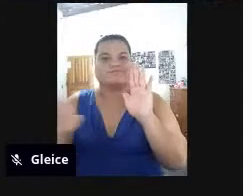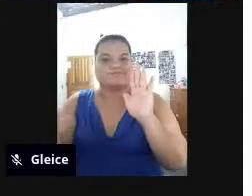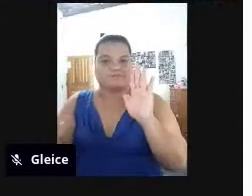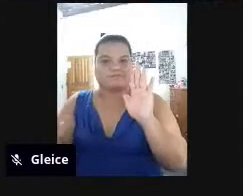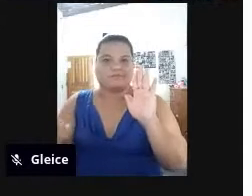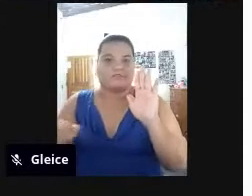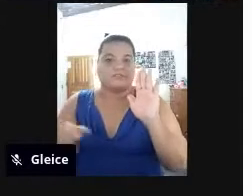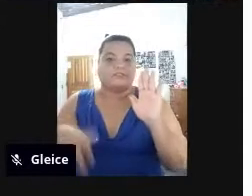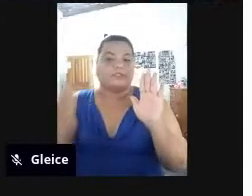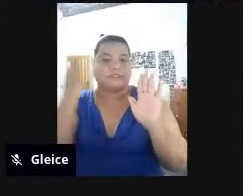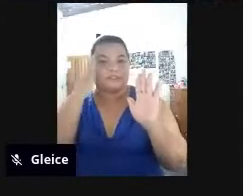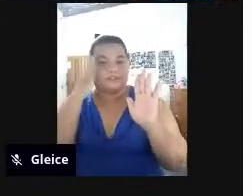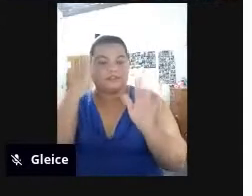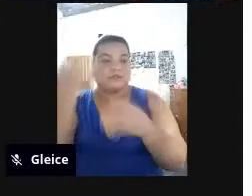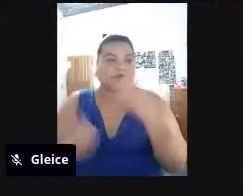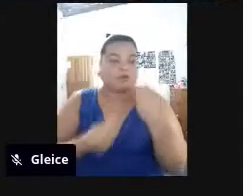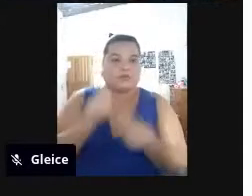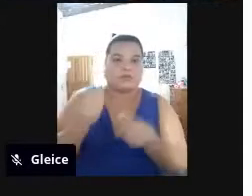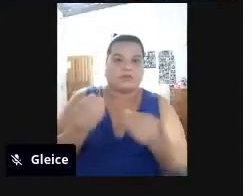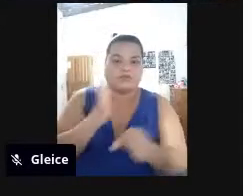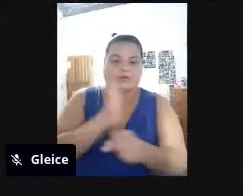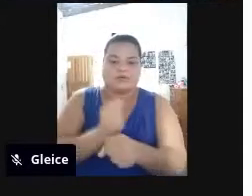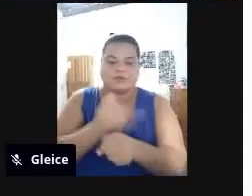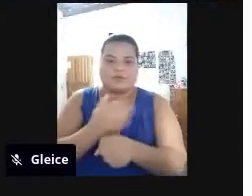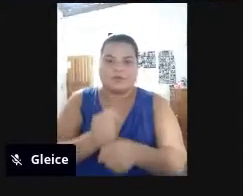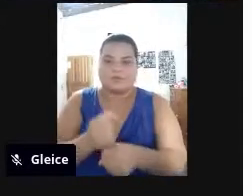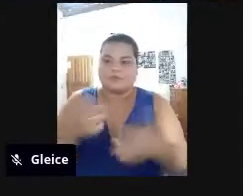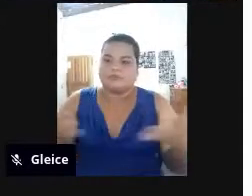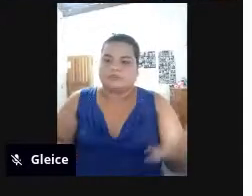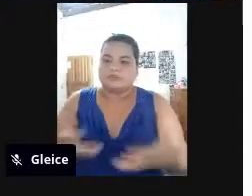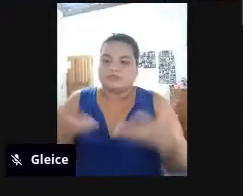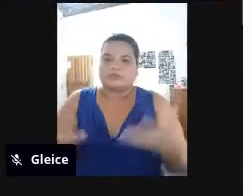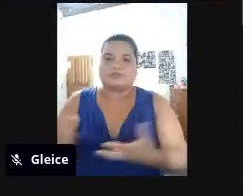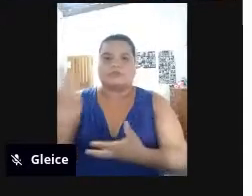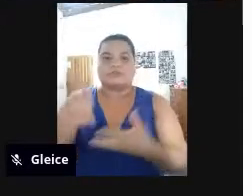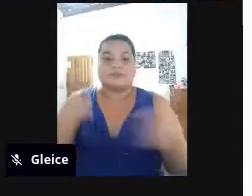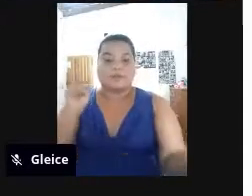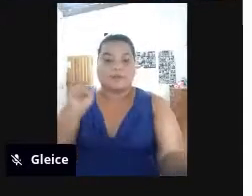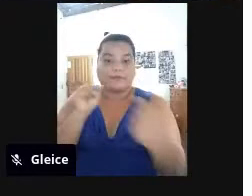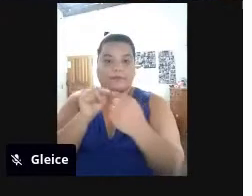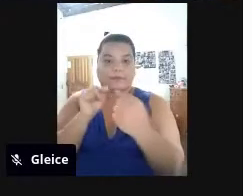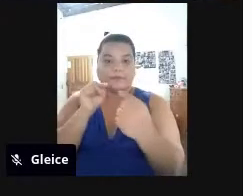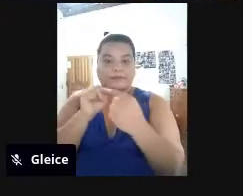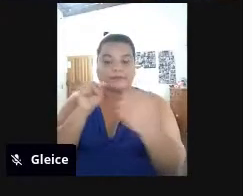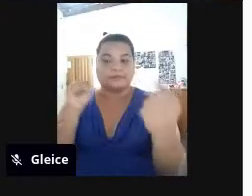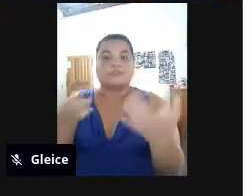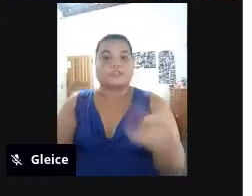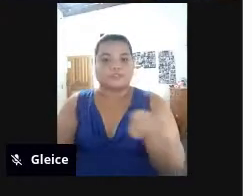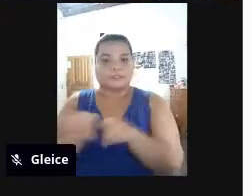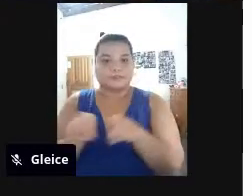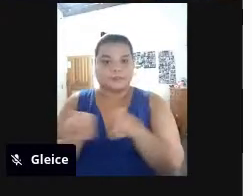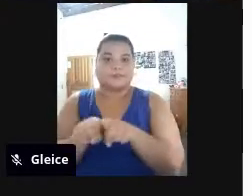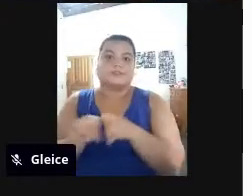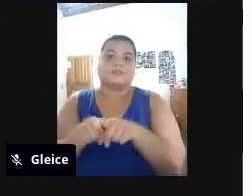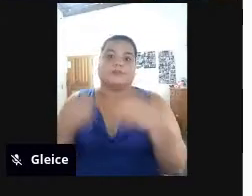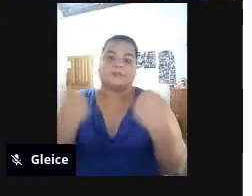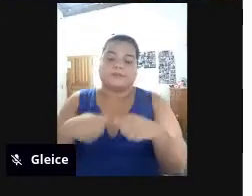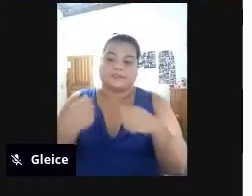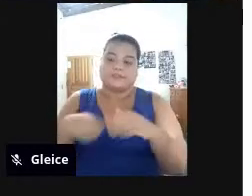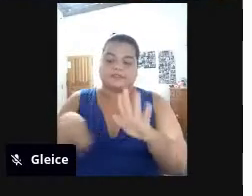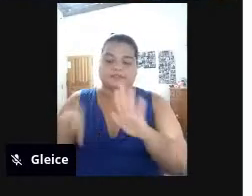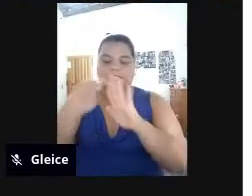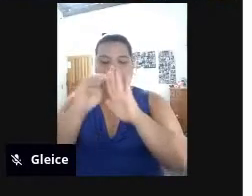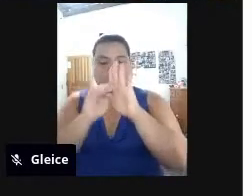uma leguminosa de remolho, ele tem que saber combinar, então é por isso que a gente tem que trabalhar com esses cardápios